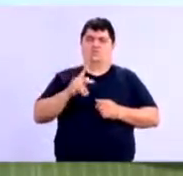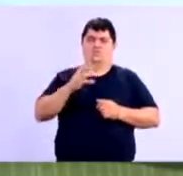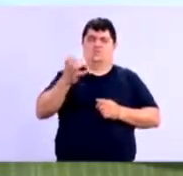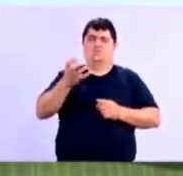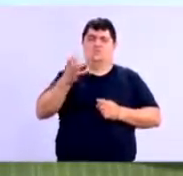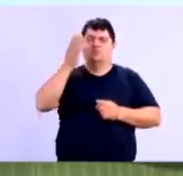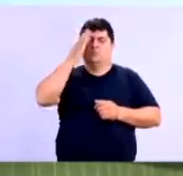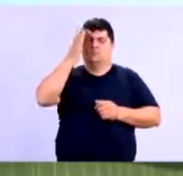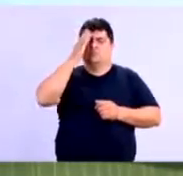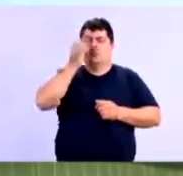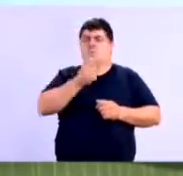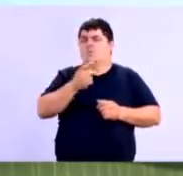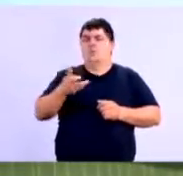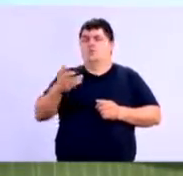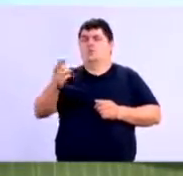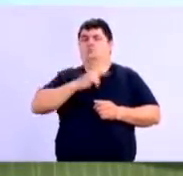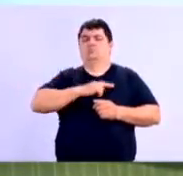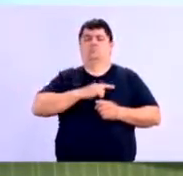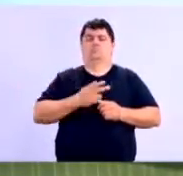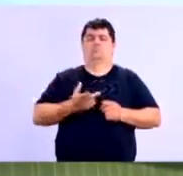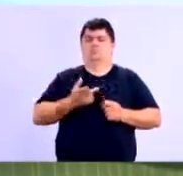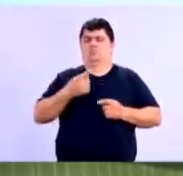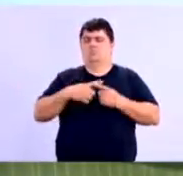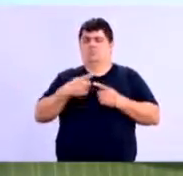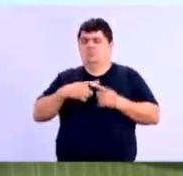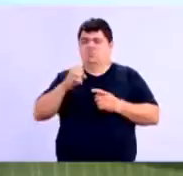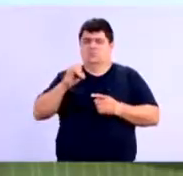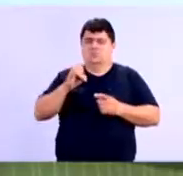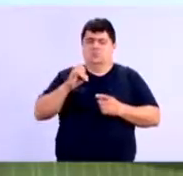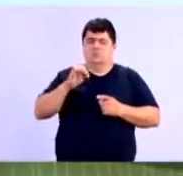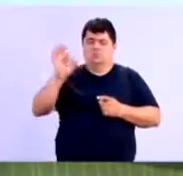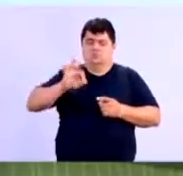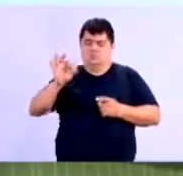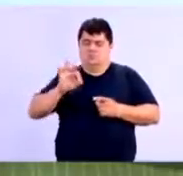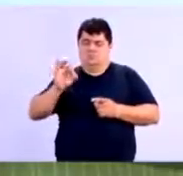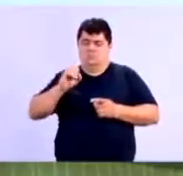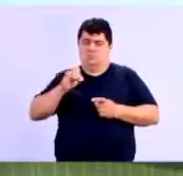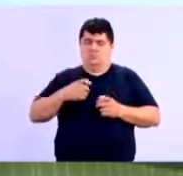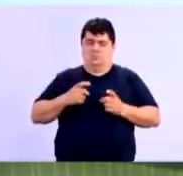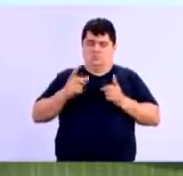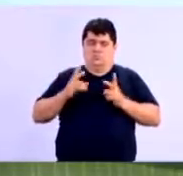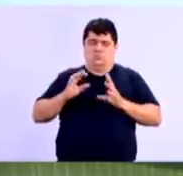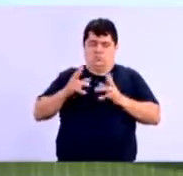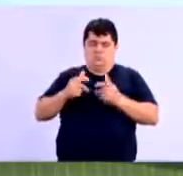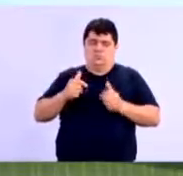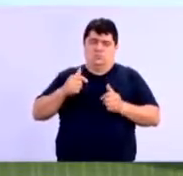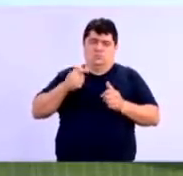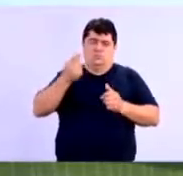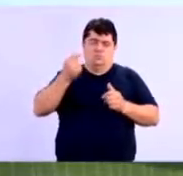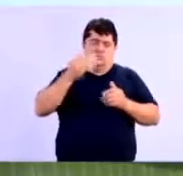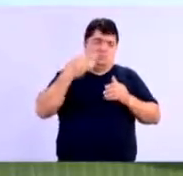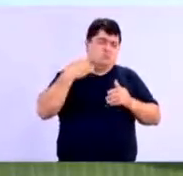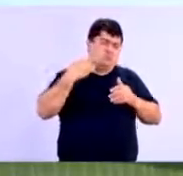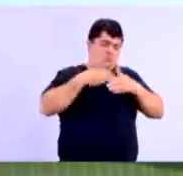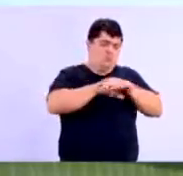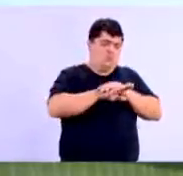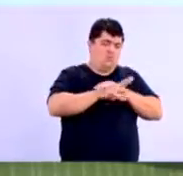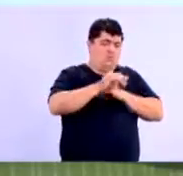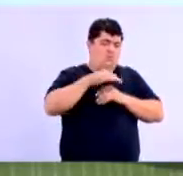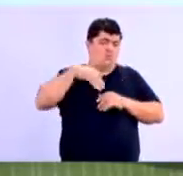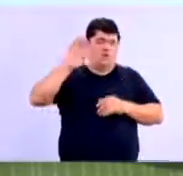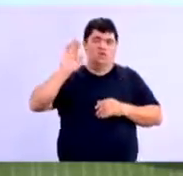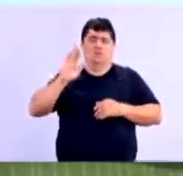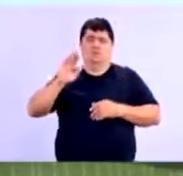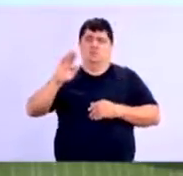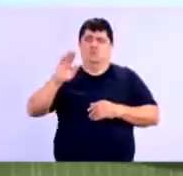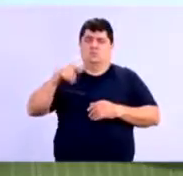saber quanto que ele está me retornando. Porque se depende do percentual que ele está me retornando, se eu vender tudo aquilo ali e fazer uma aplicação financeira, vai render mais. É